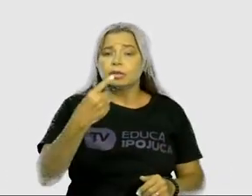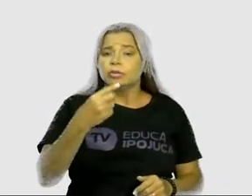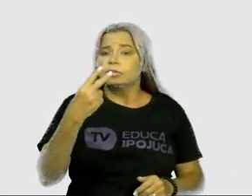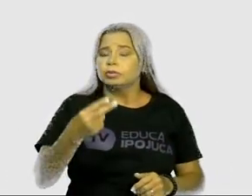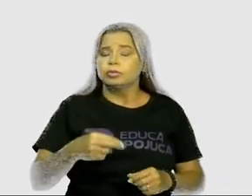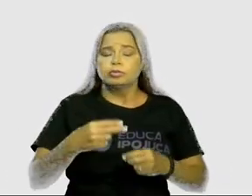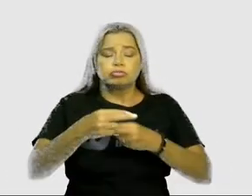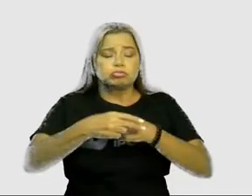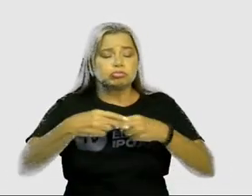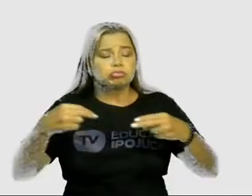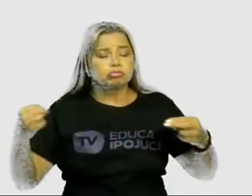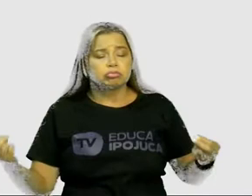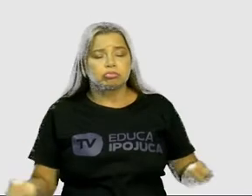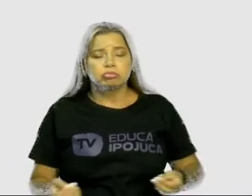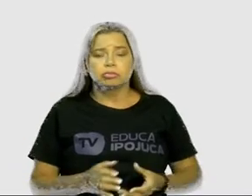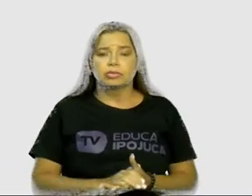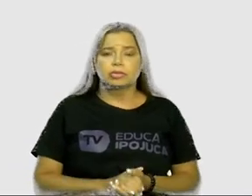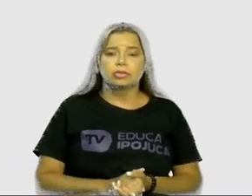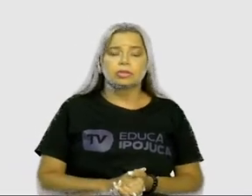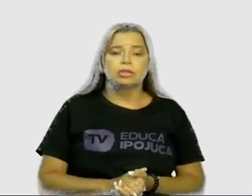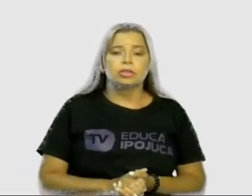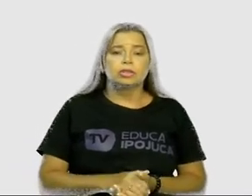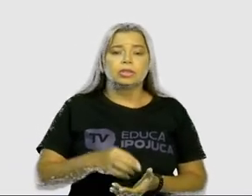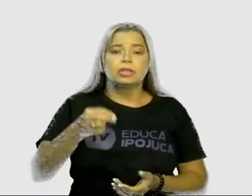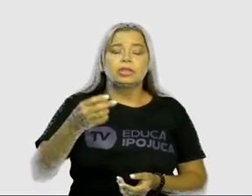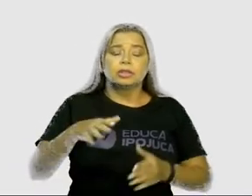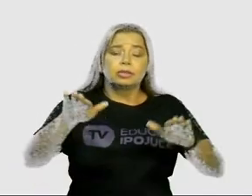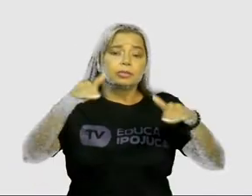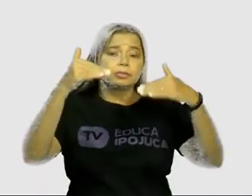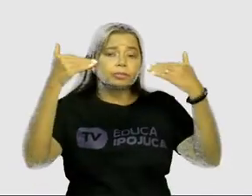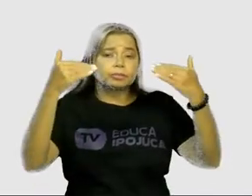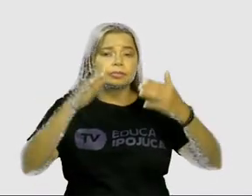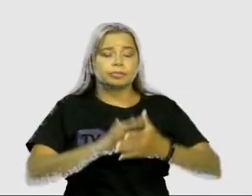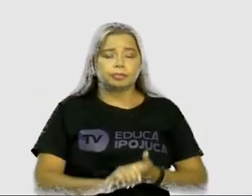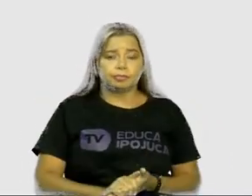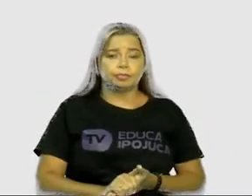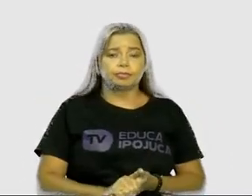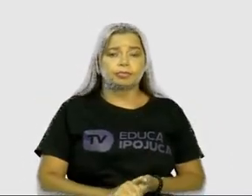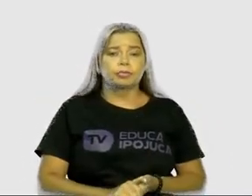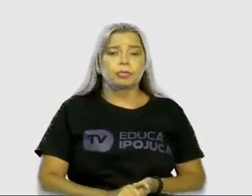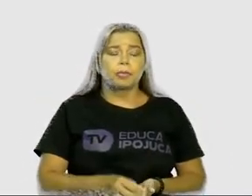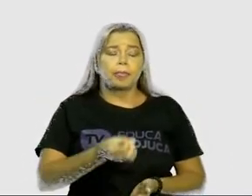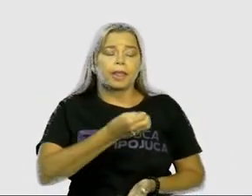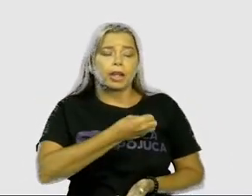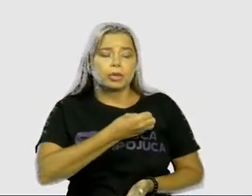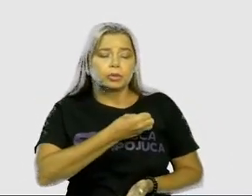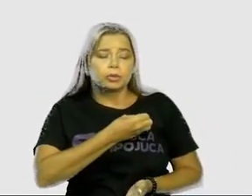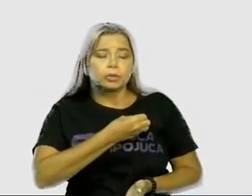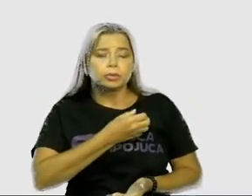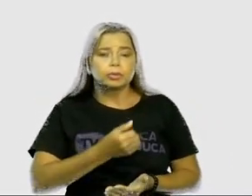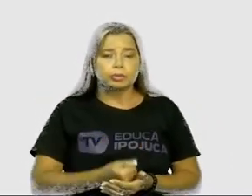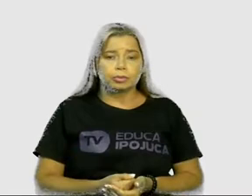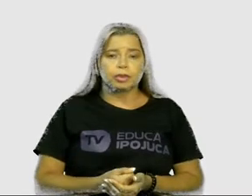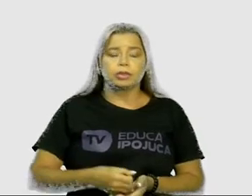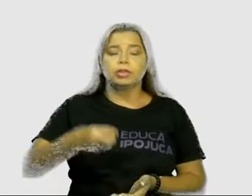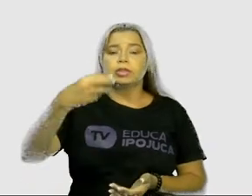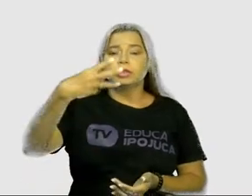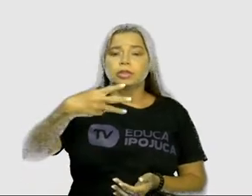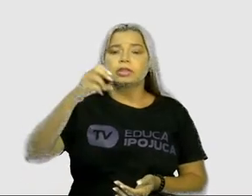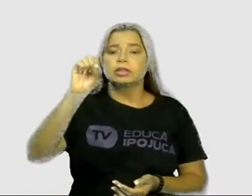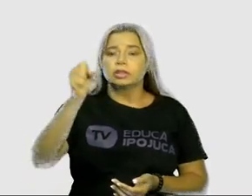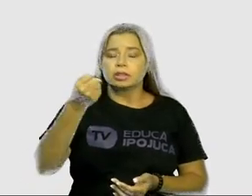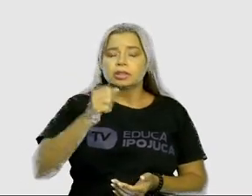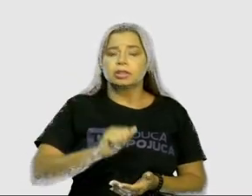constituem observa 38 esse número fragmentado o 38 =